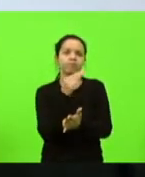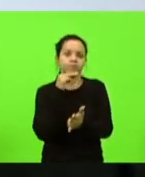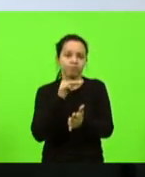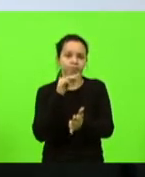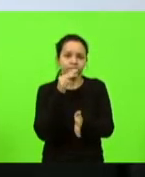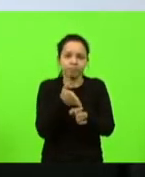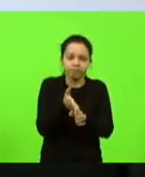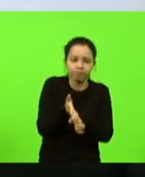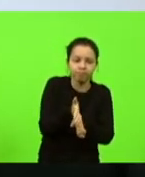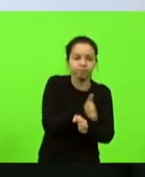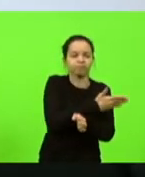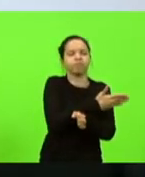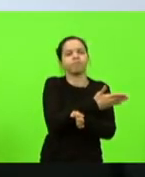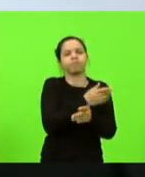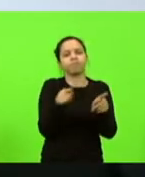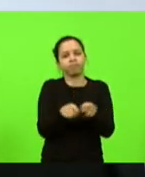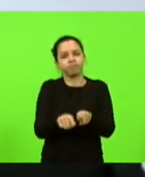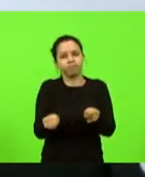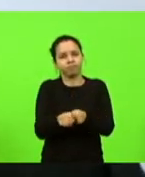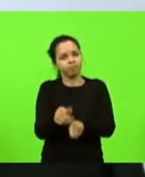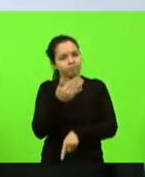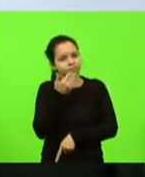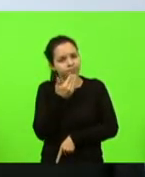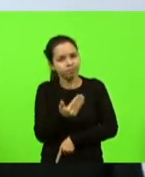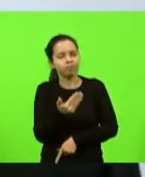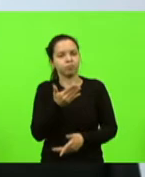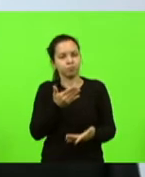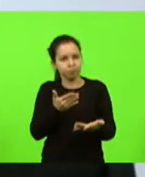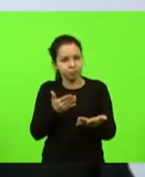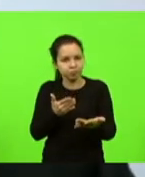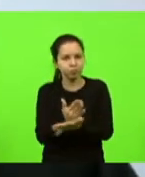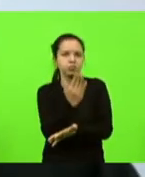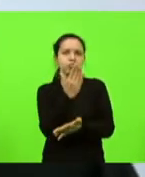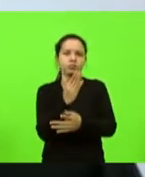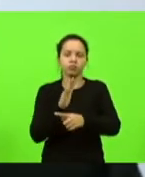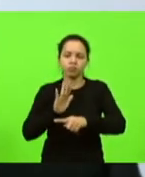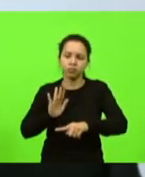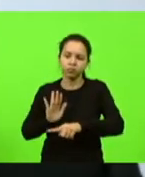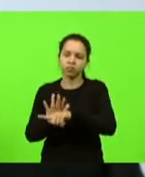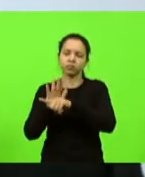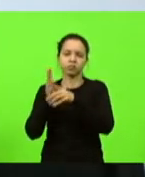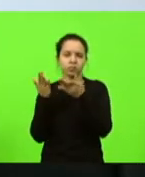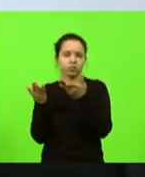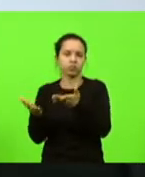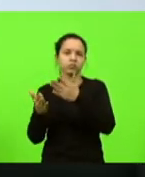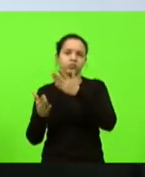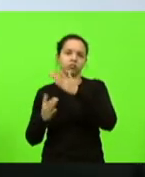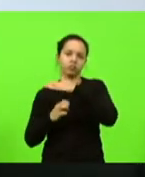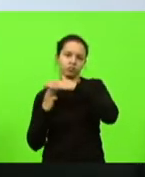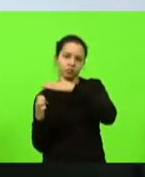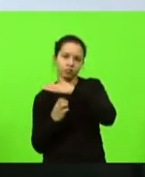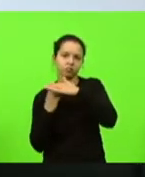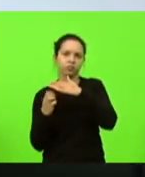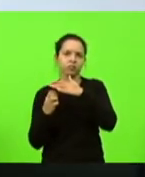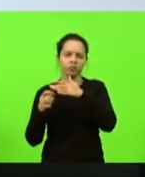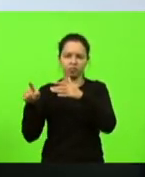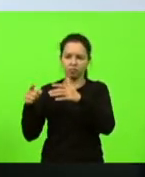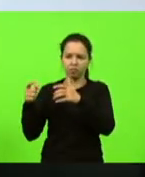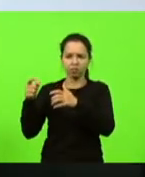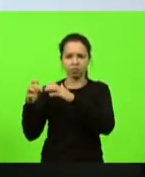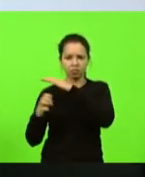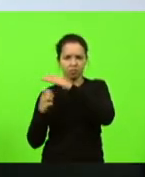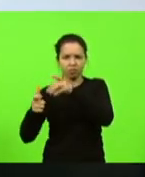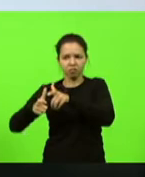peço, por favor, vamos votar para apoiar o empresário, ajudar o empresário. Quem é grande, ele já se